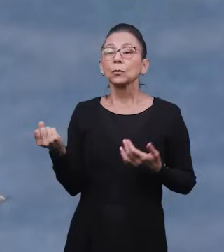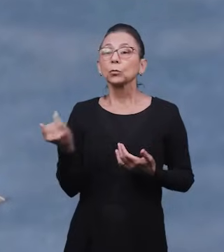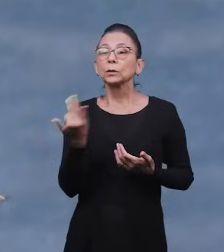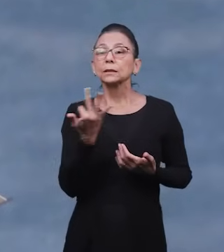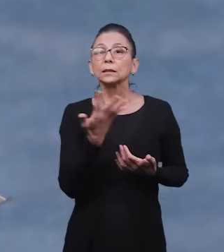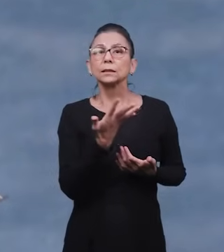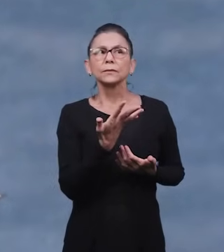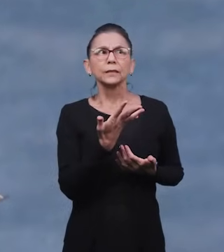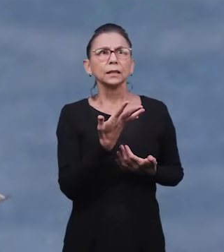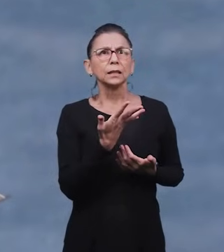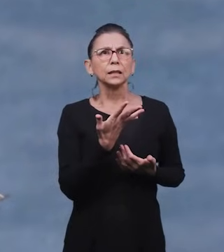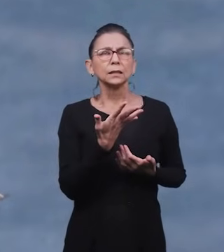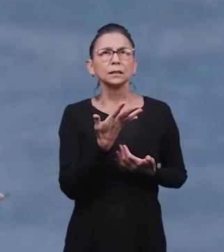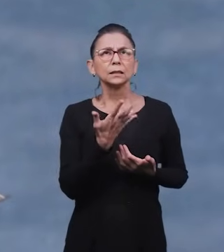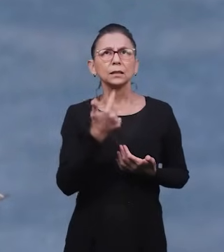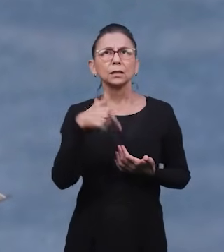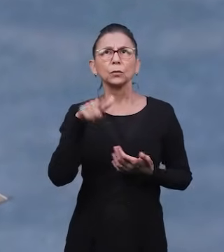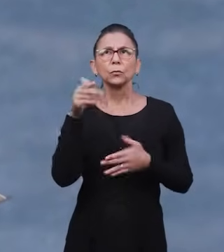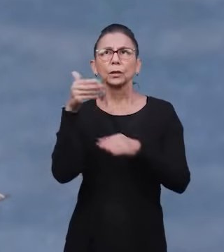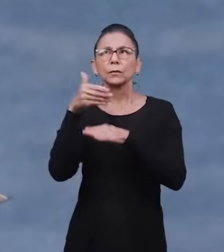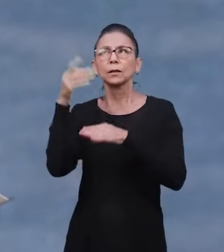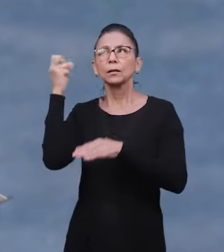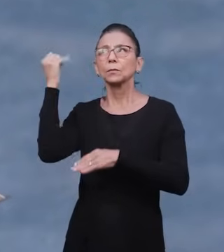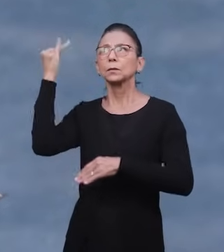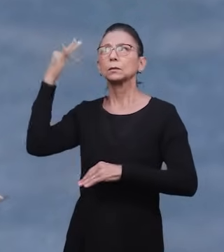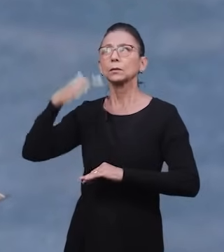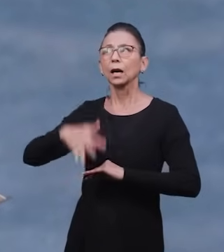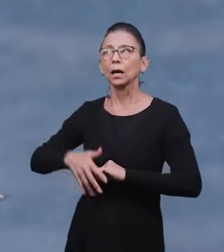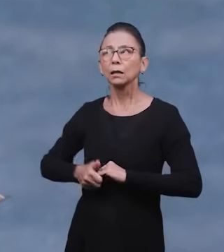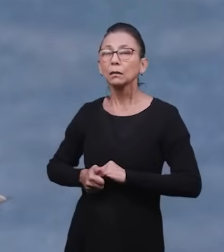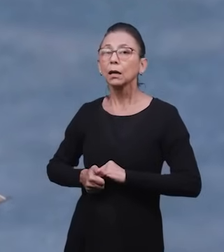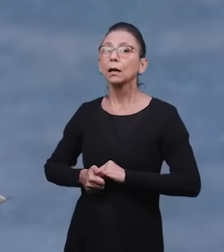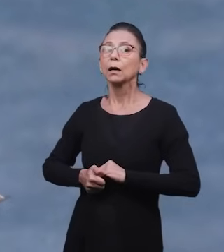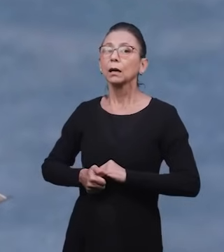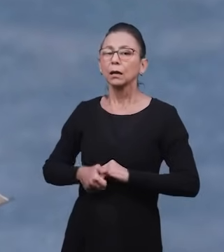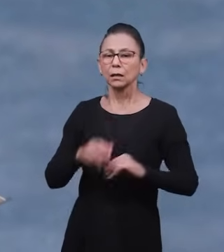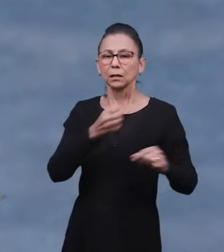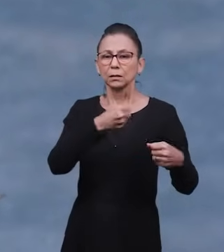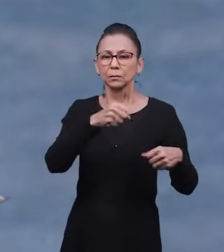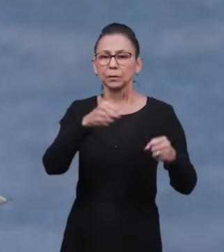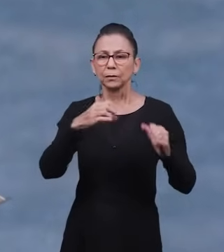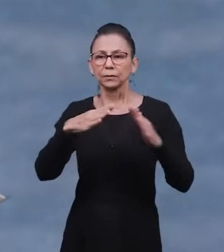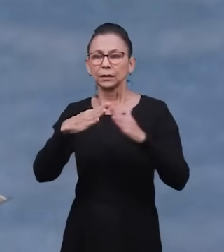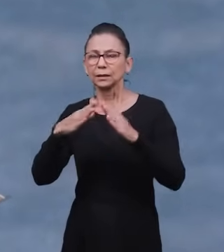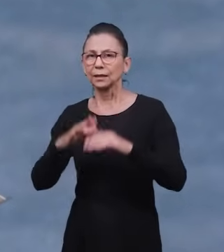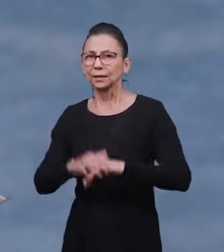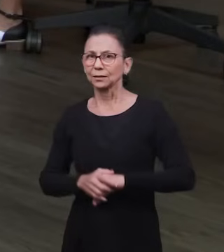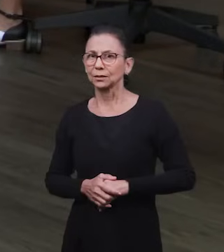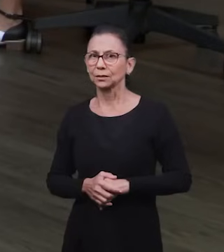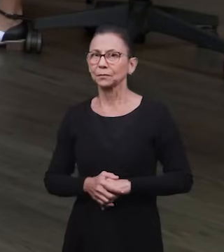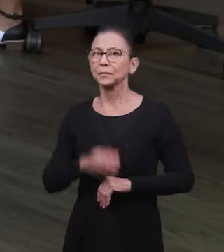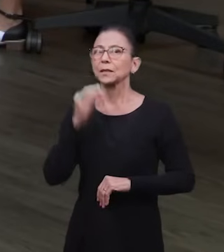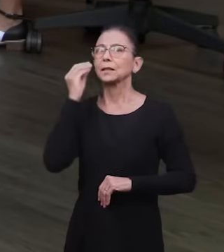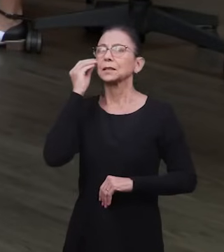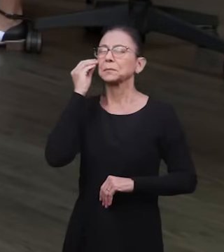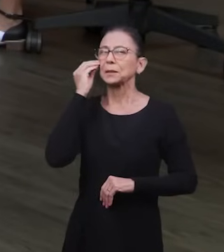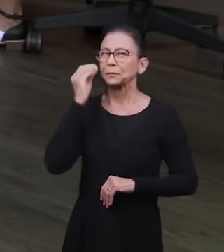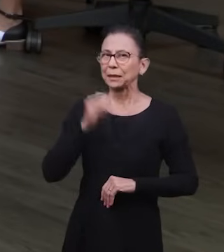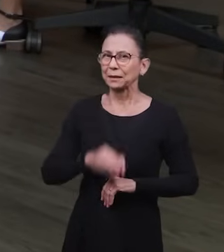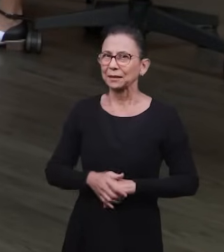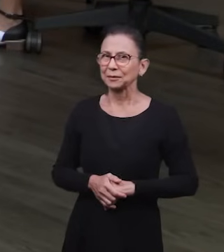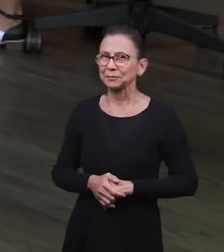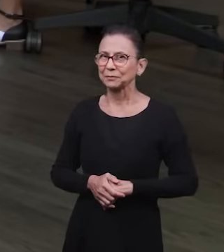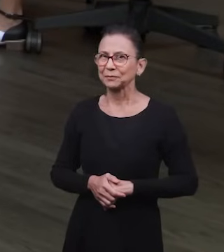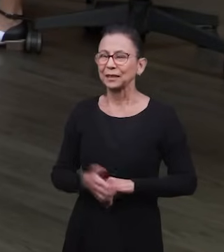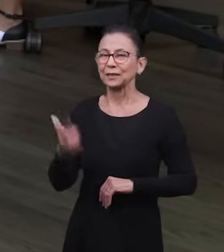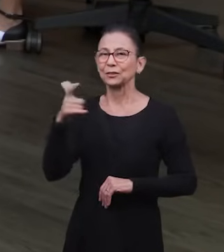madrugada, quantas vezes eu limpava a igreja, eu não estou fazendo isso mais. Eu vou voltar a fazer isso. Experimenta, volta a fazer. Aí pratica as primeiras obras, aí